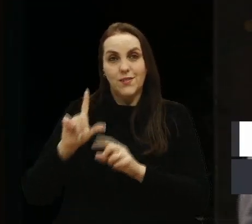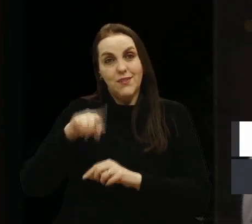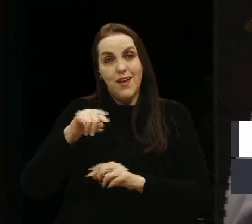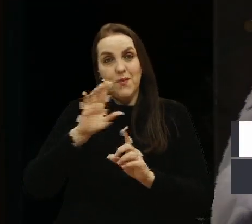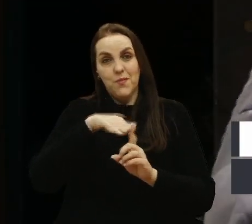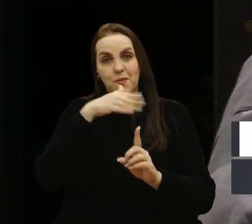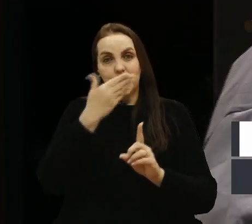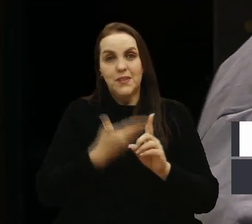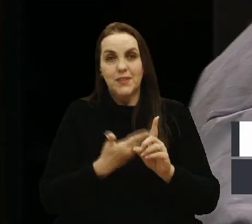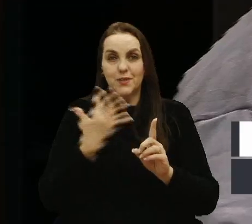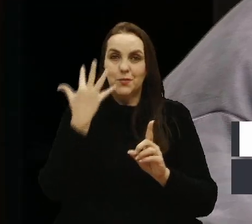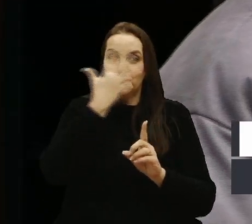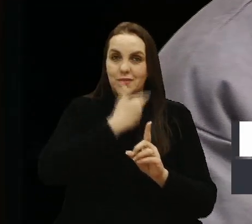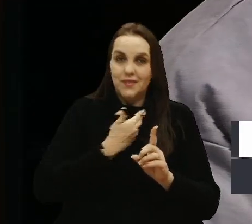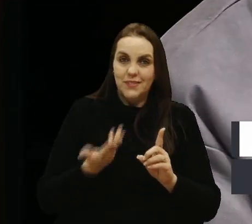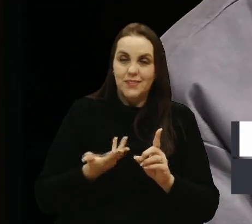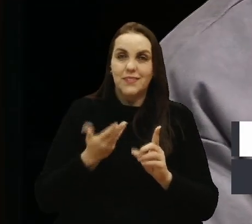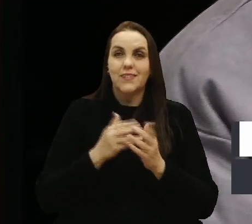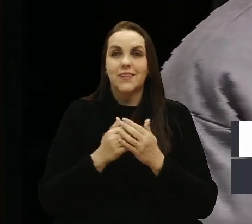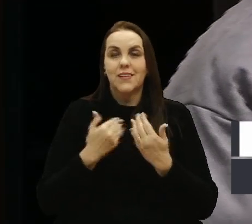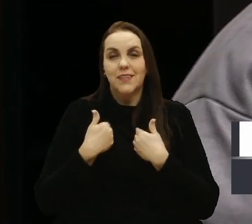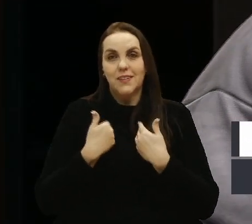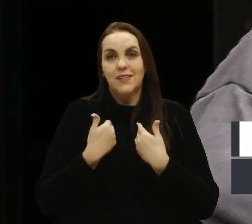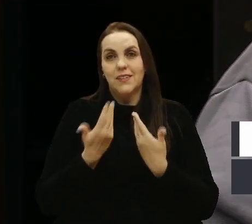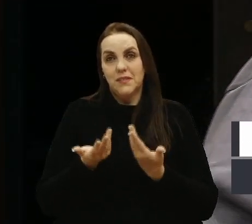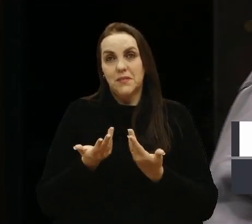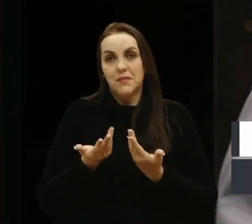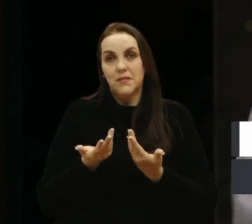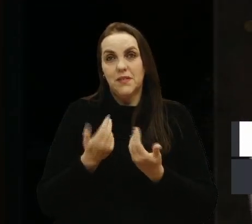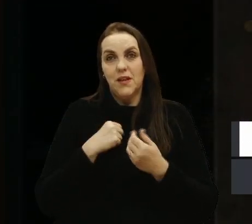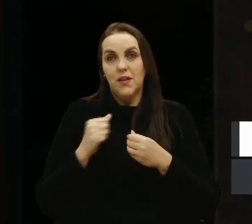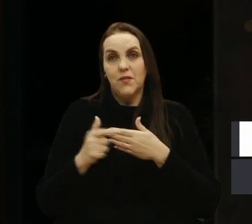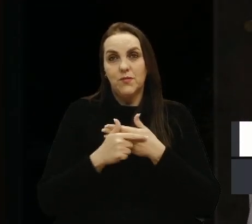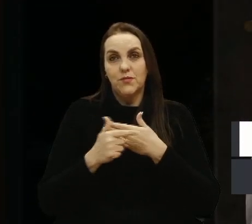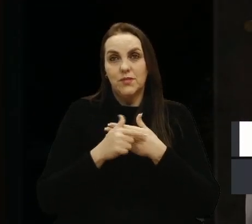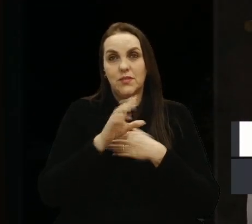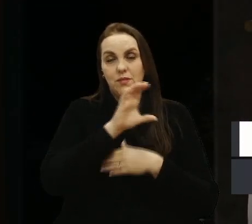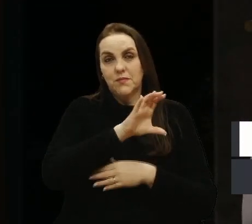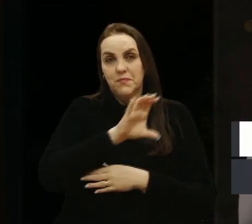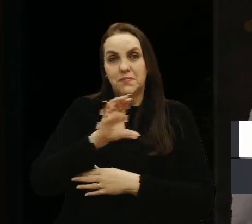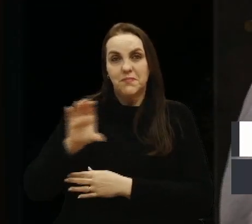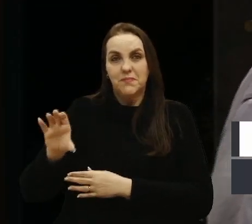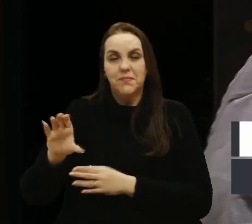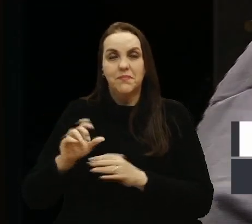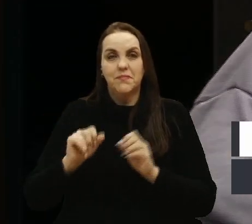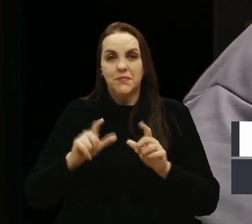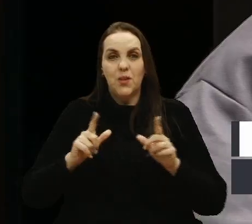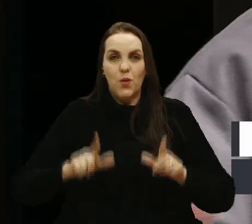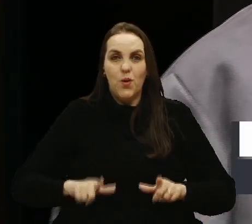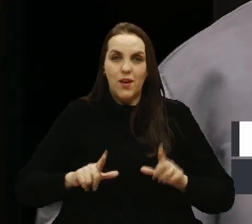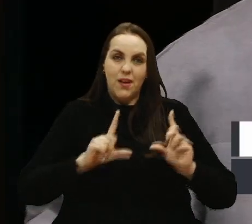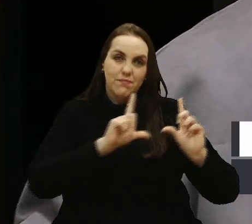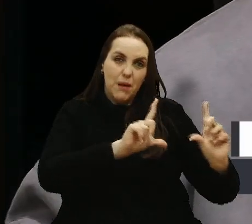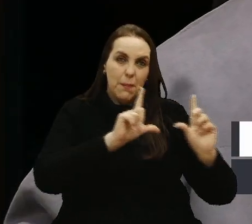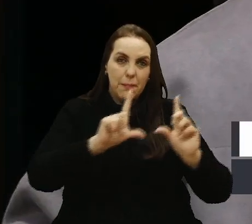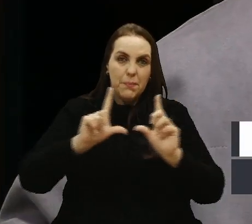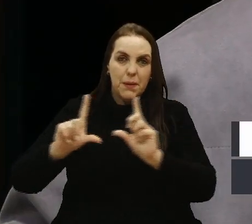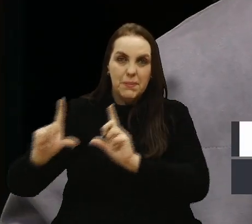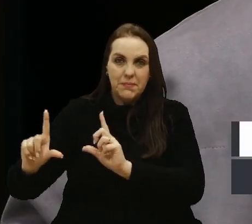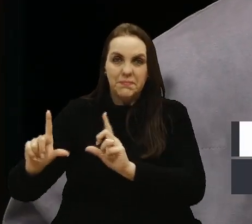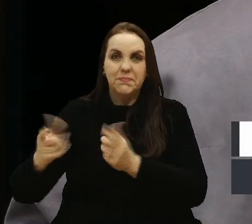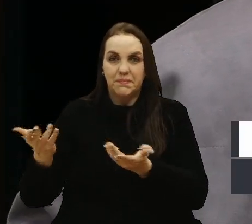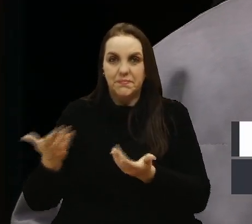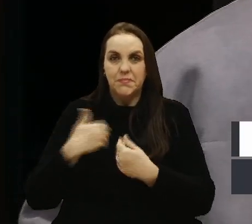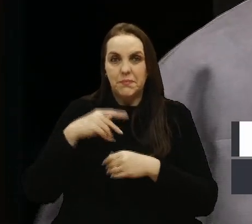bonita e todo mundo que teve a graça de ocupar essa função ocupará, né, esse lugar. Quero agradecer as palavras do